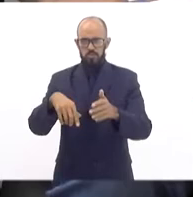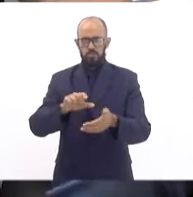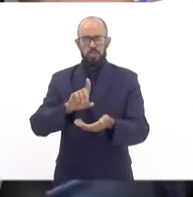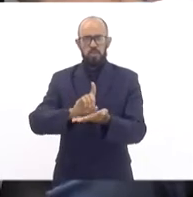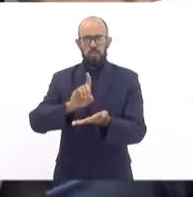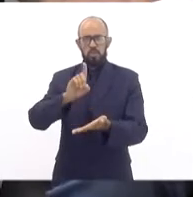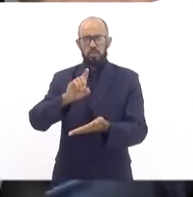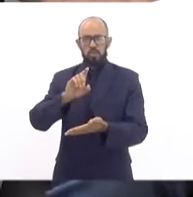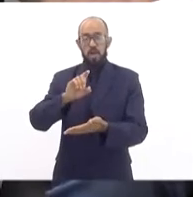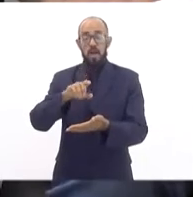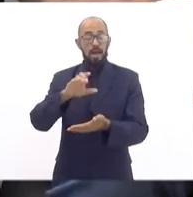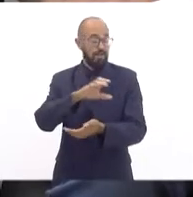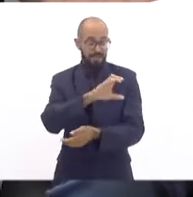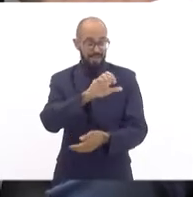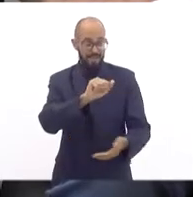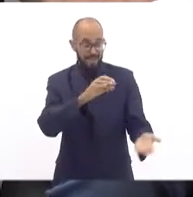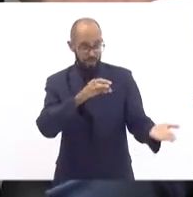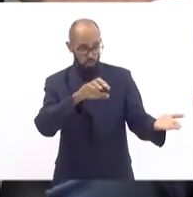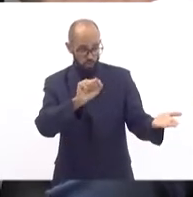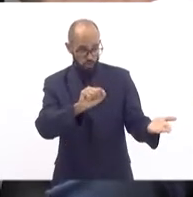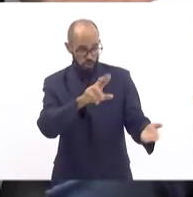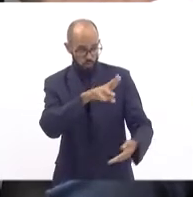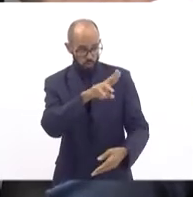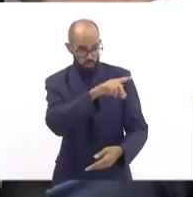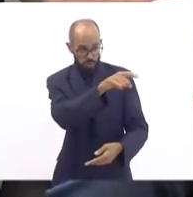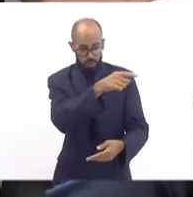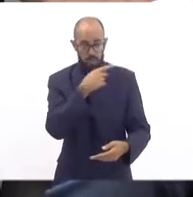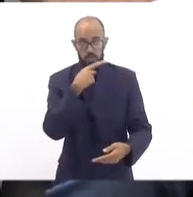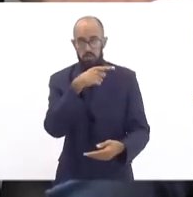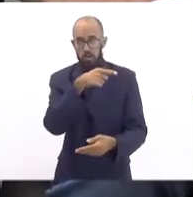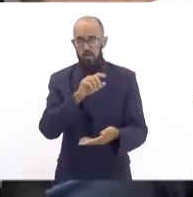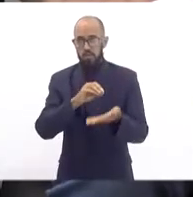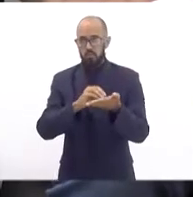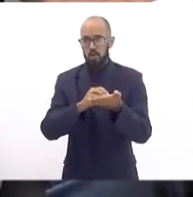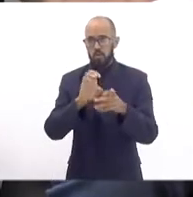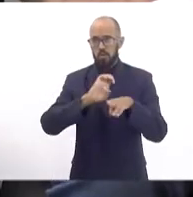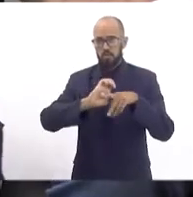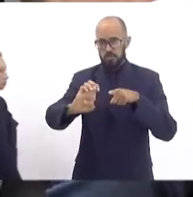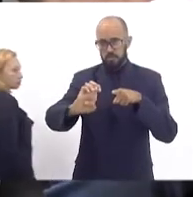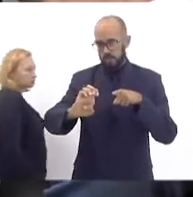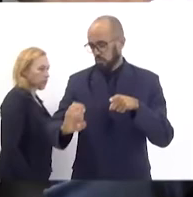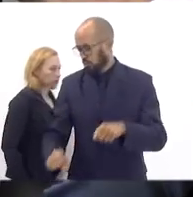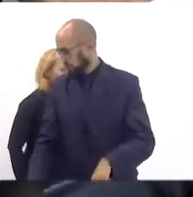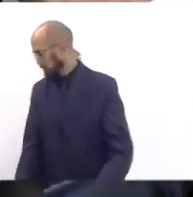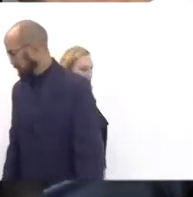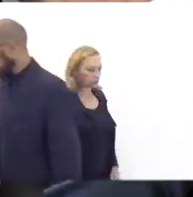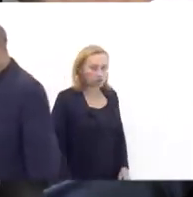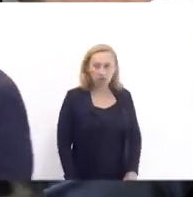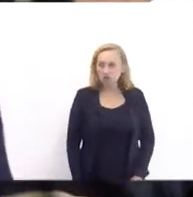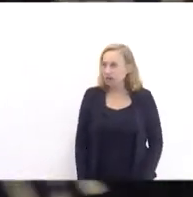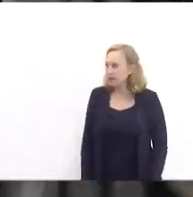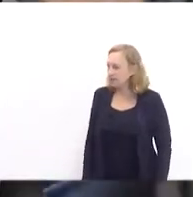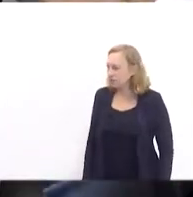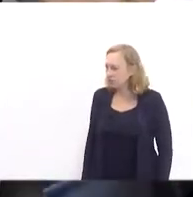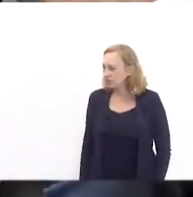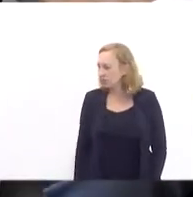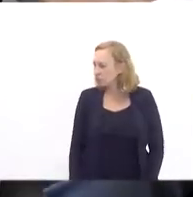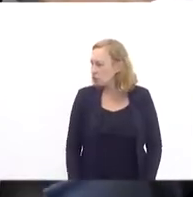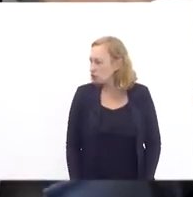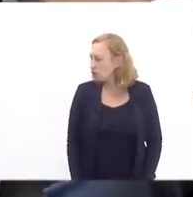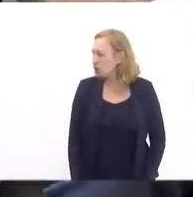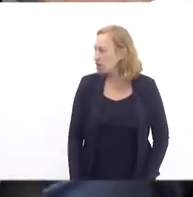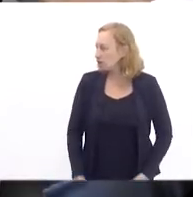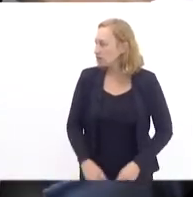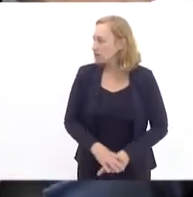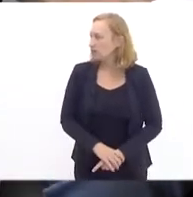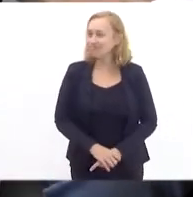A senhora Kátia relatou a questão acerca da ausência do Expresso Santa Cruz. Existe alguma previsão de